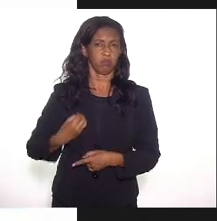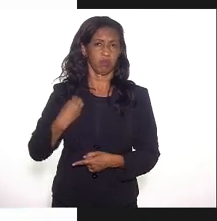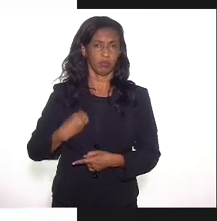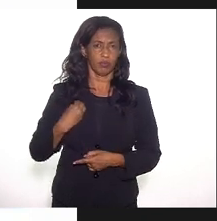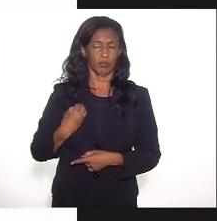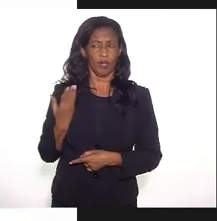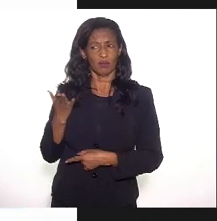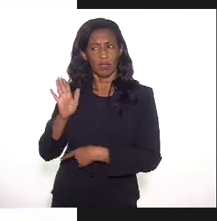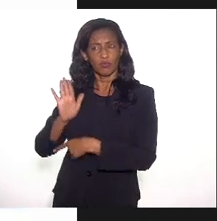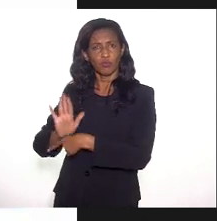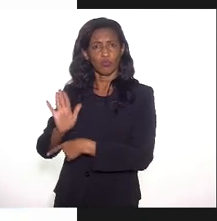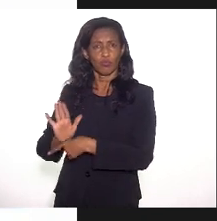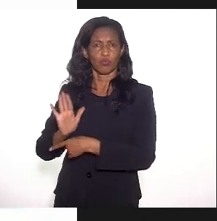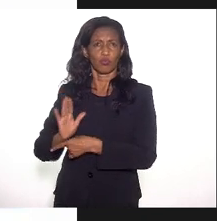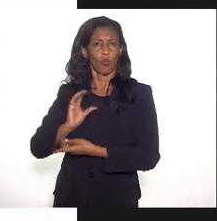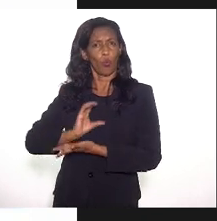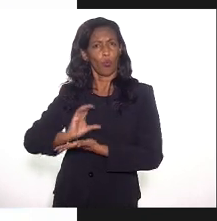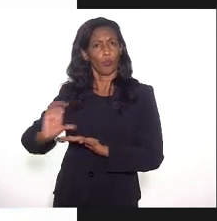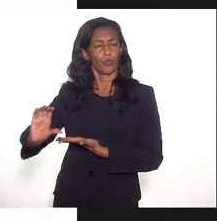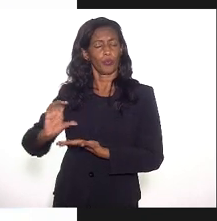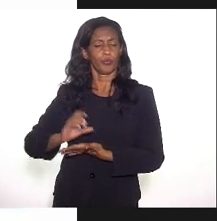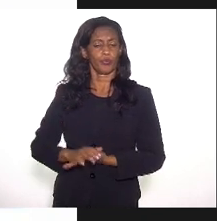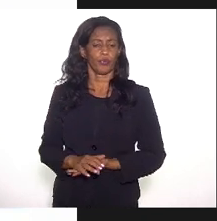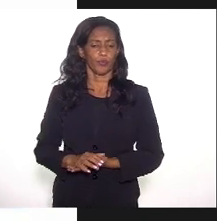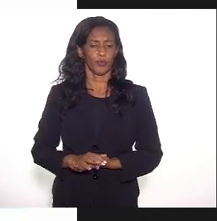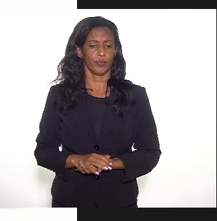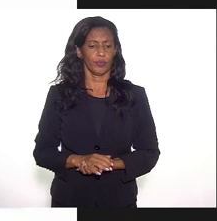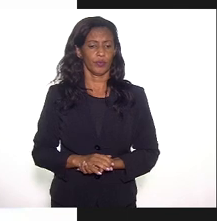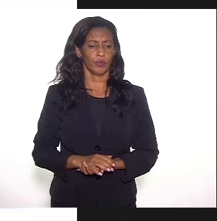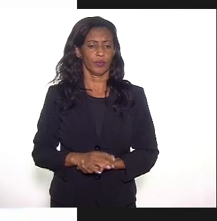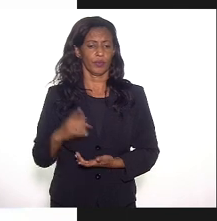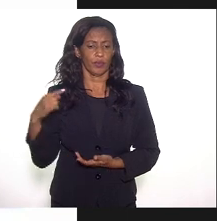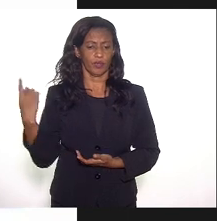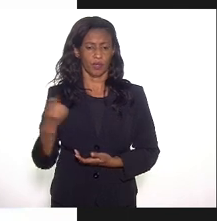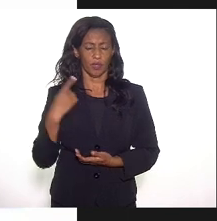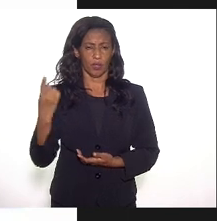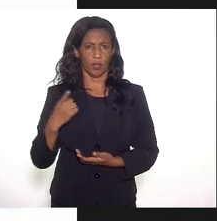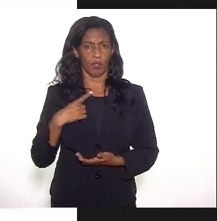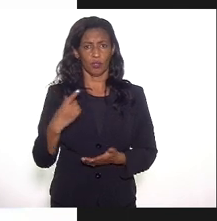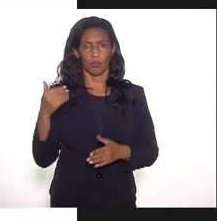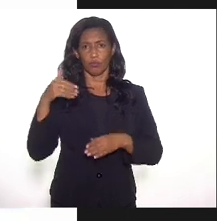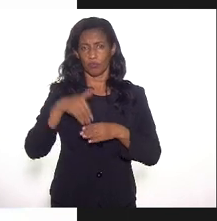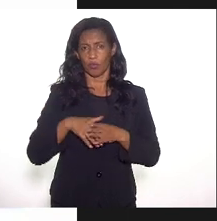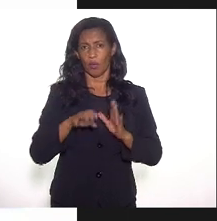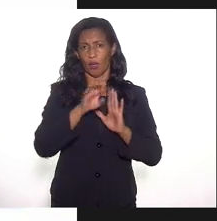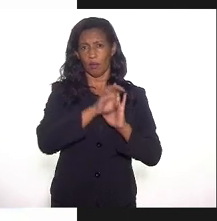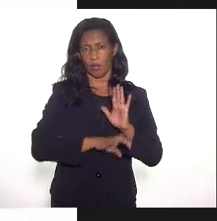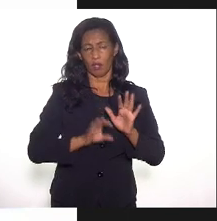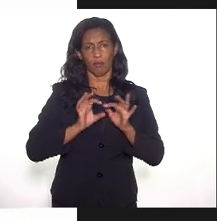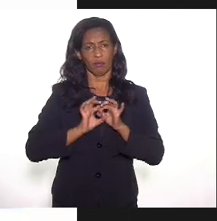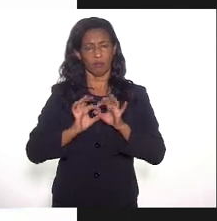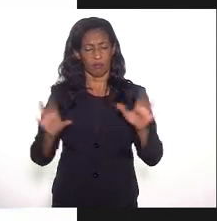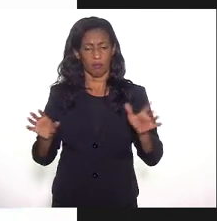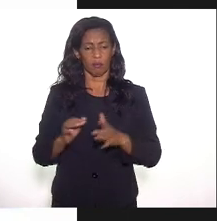essa ajuda financeira. E nós botamos uma emenda que autorizava